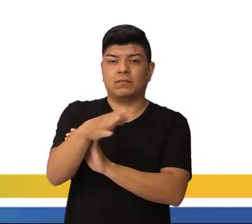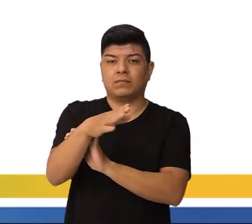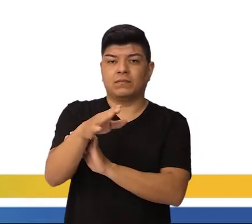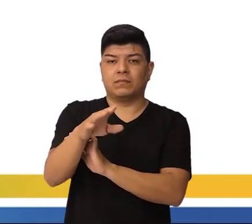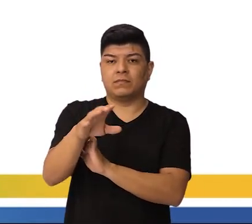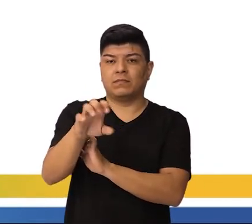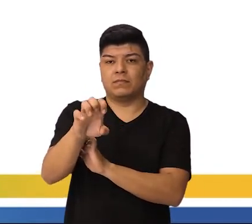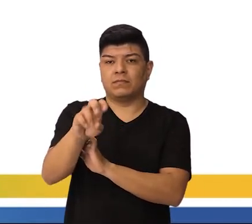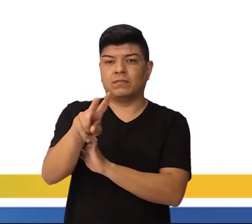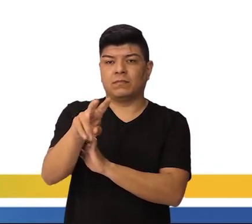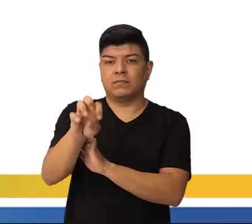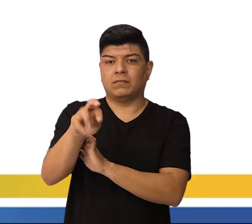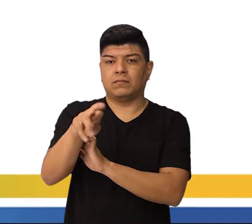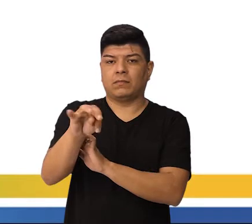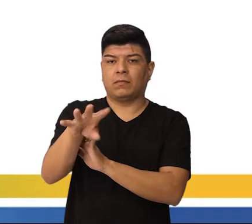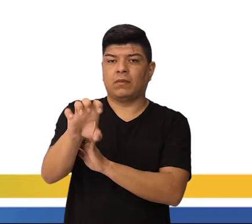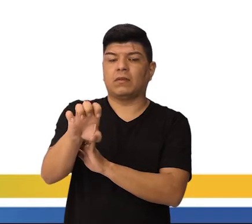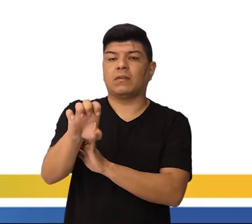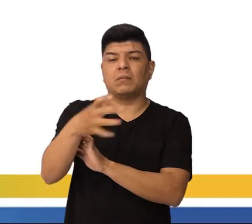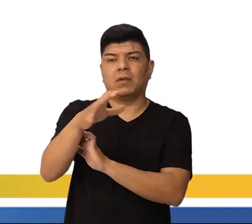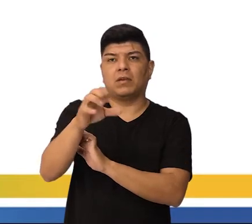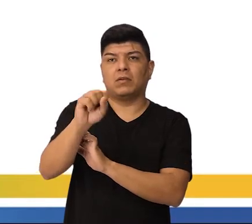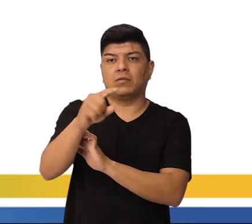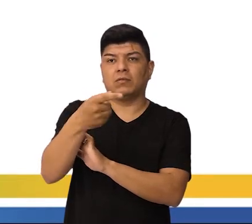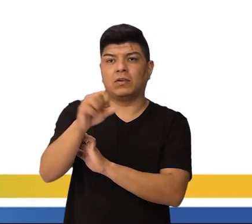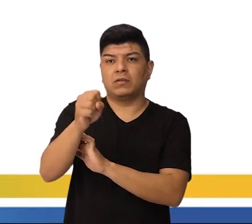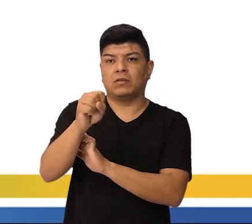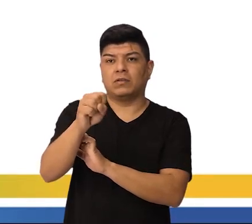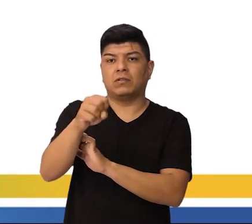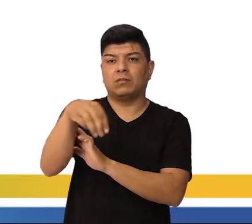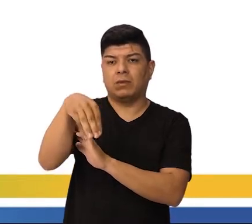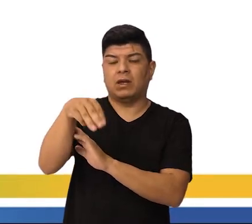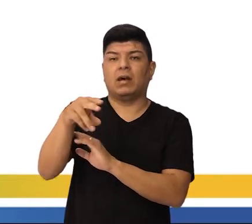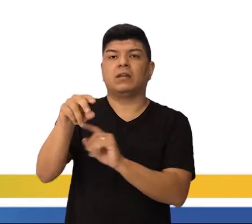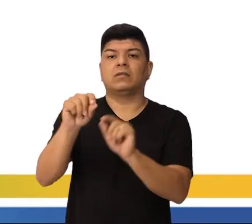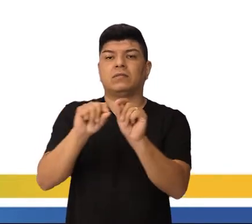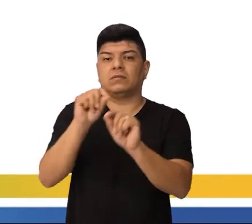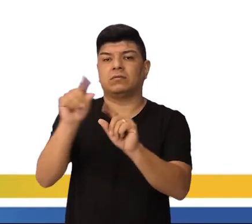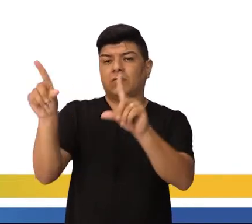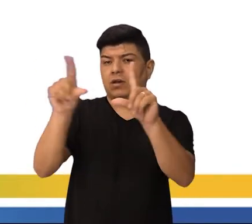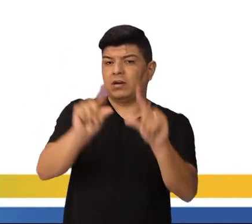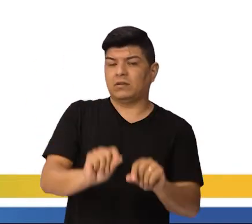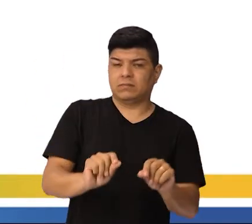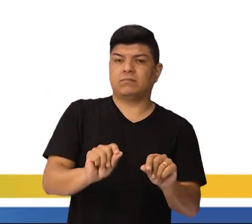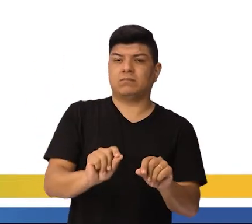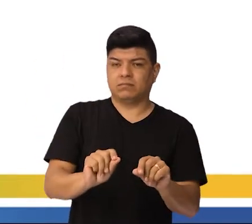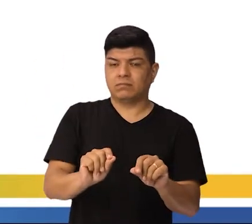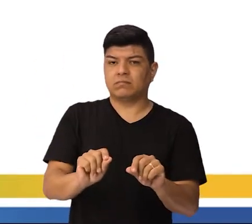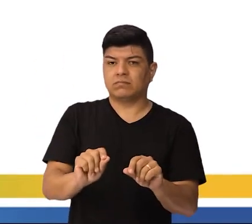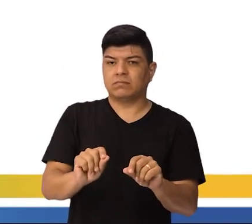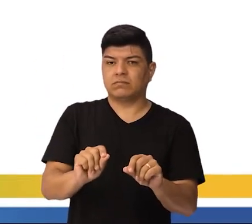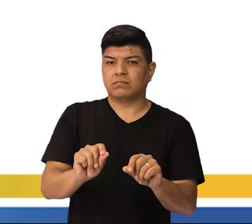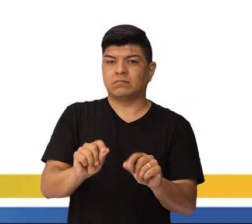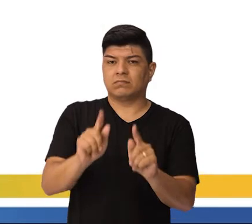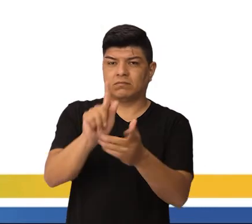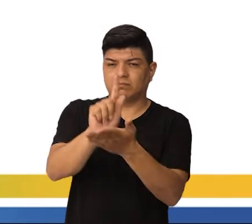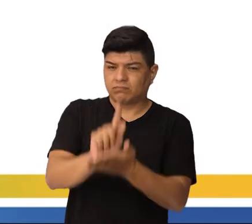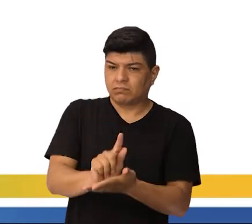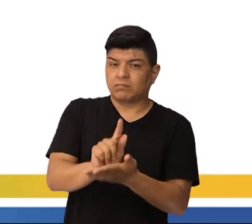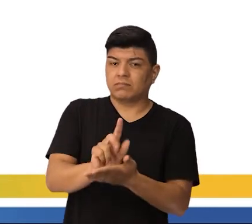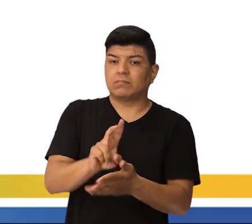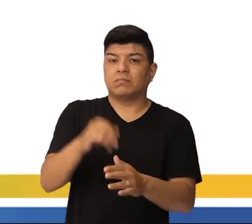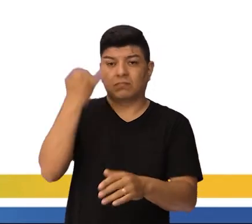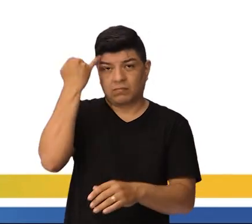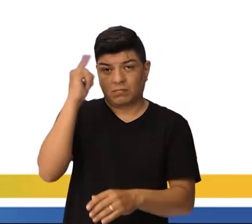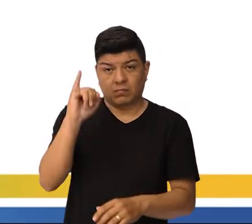aí na faixa de 8,8 mil metros, então você vai ter uma menor pressão atmosférica. Então reforça a ideia